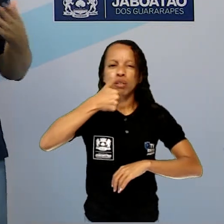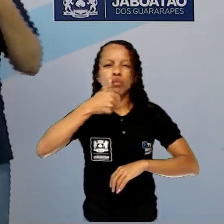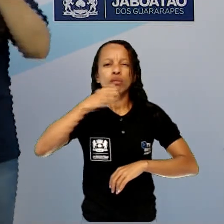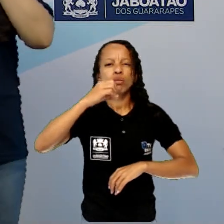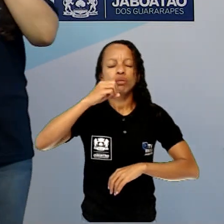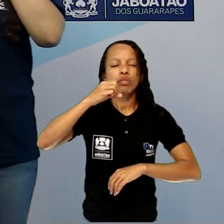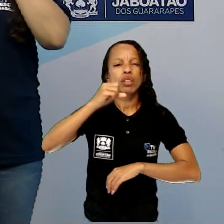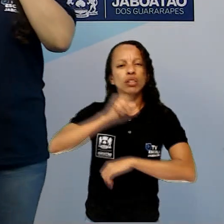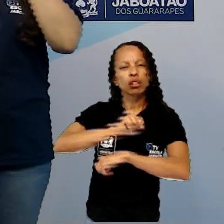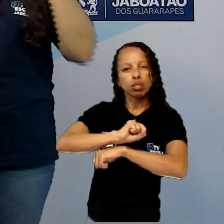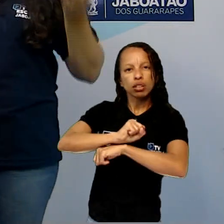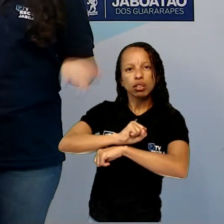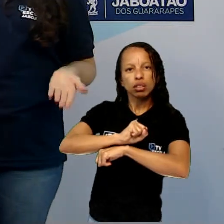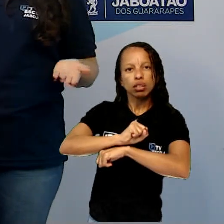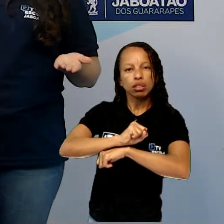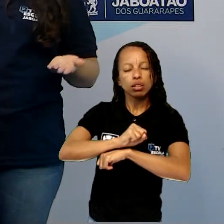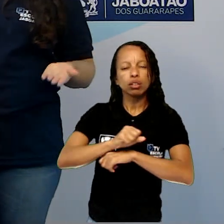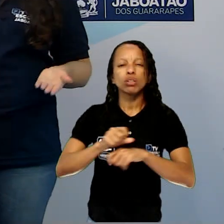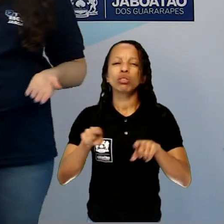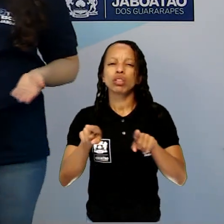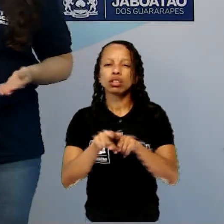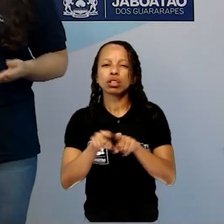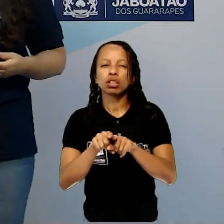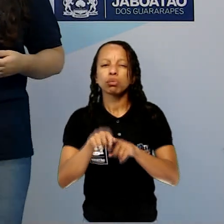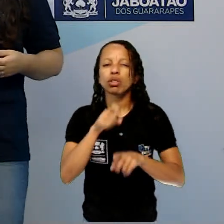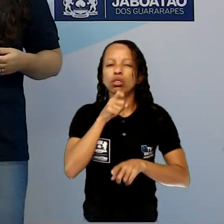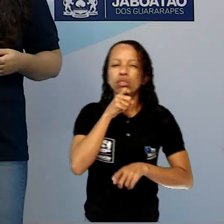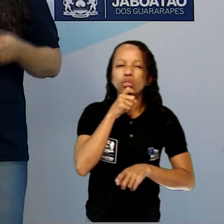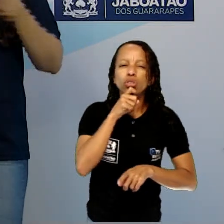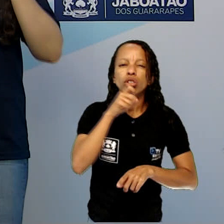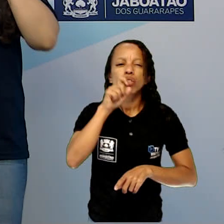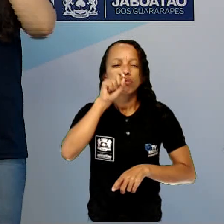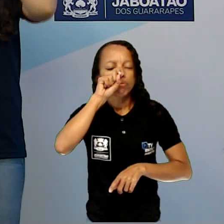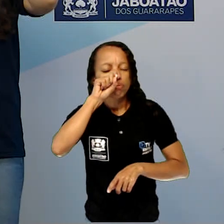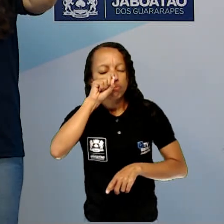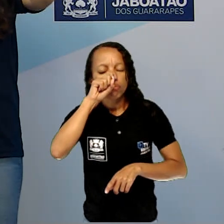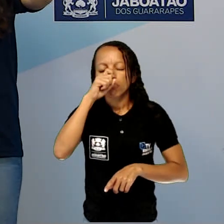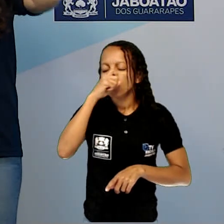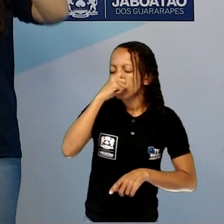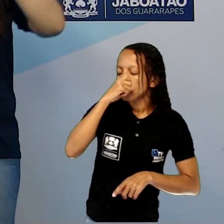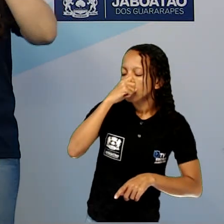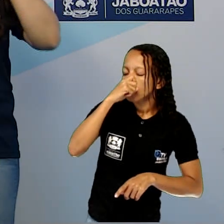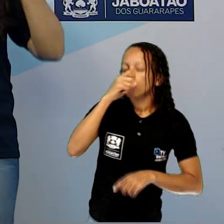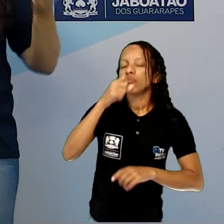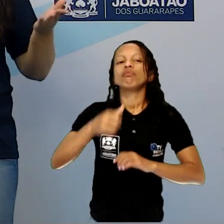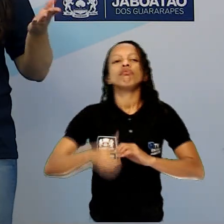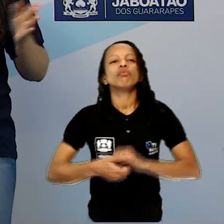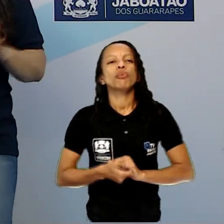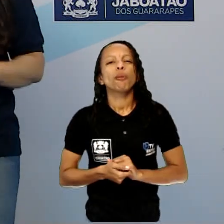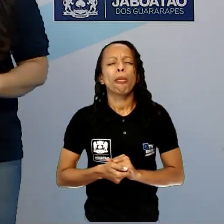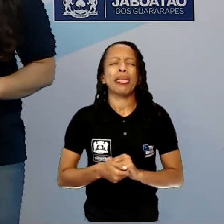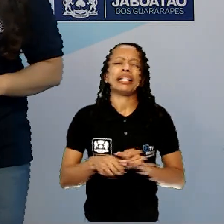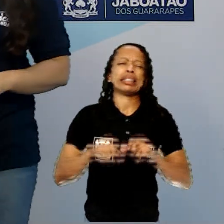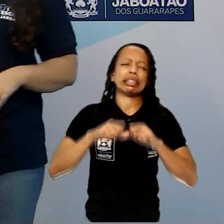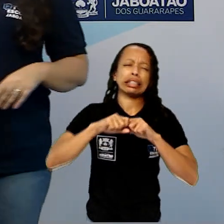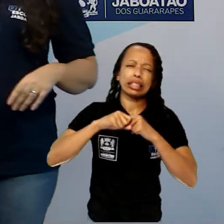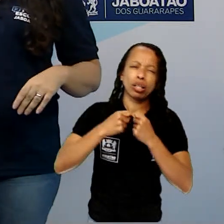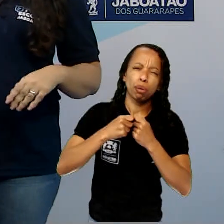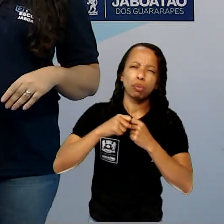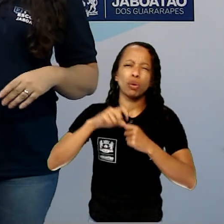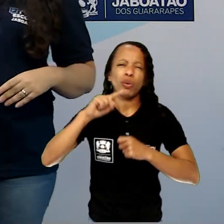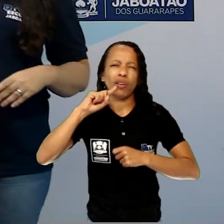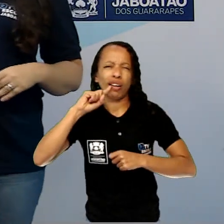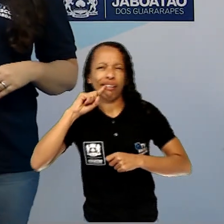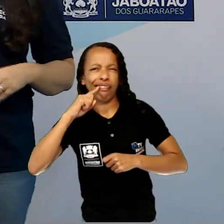e realizar também uma compressa gelada. Encontrei, além de estar sangrando o nariz, quebrei um dente. Então, você